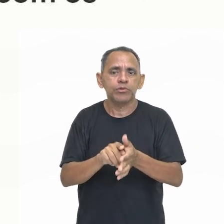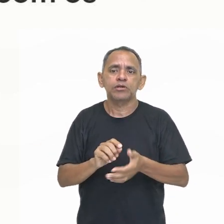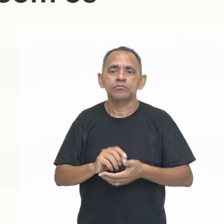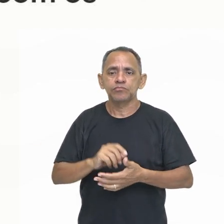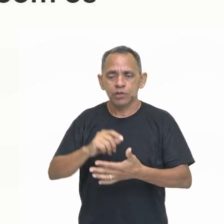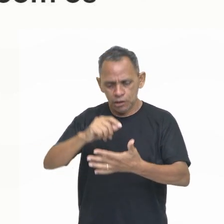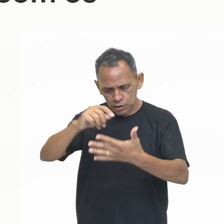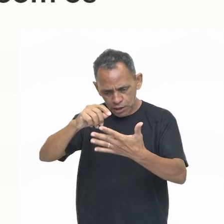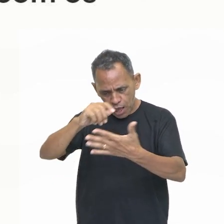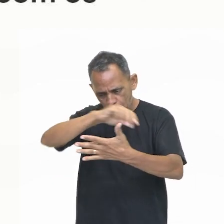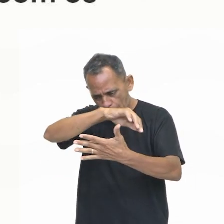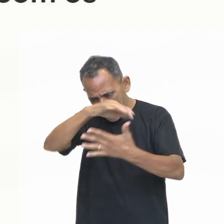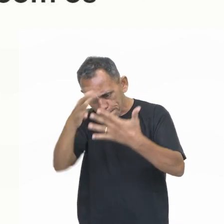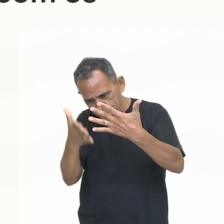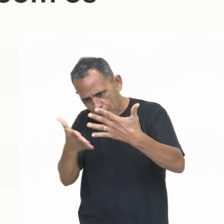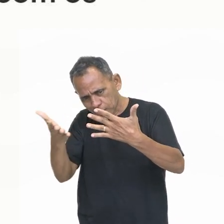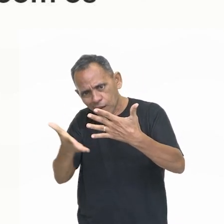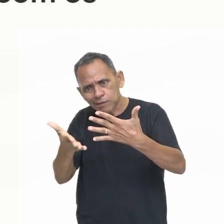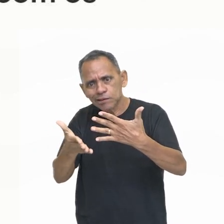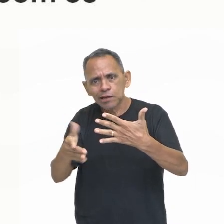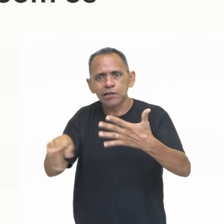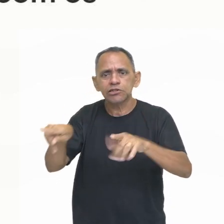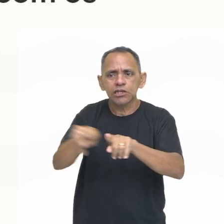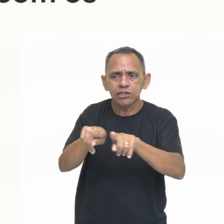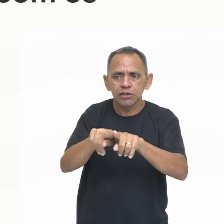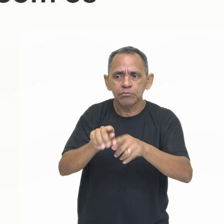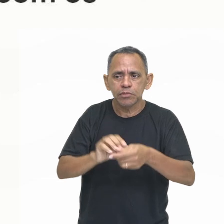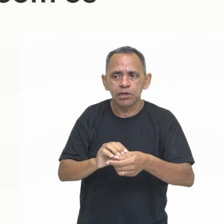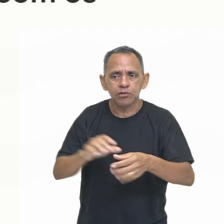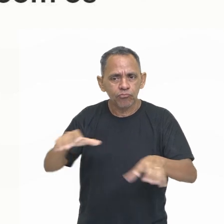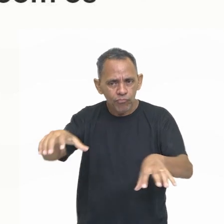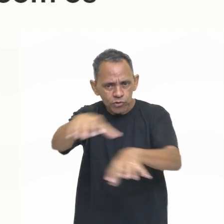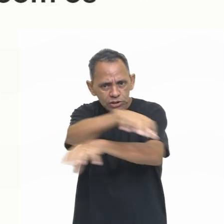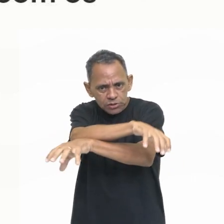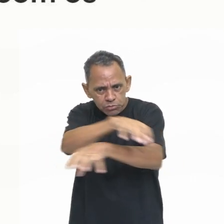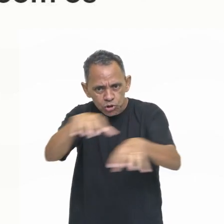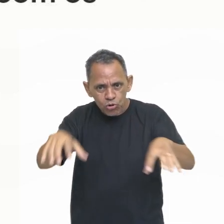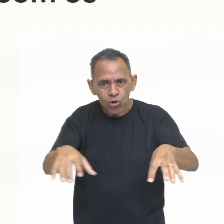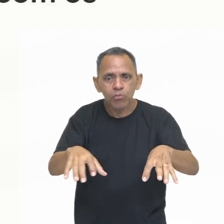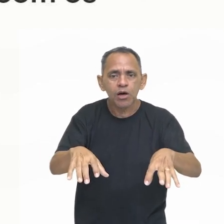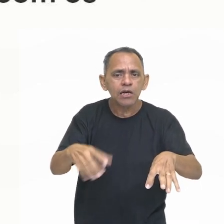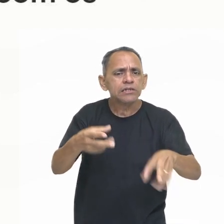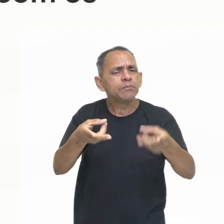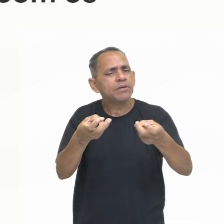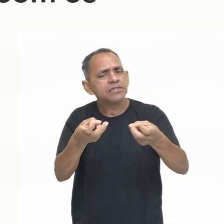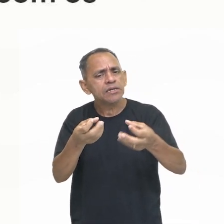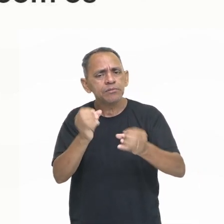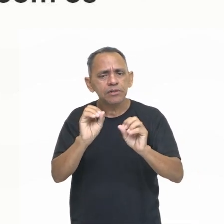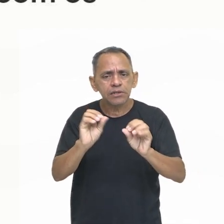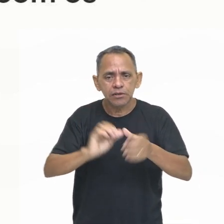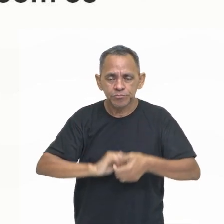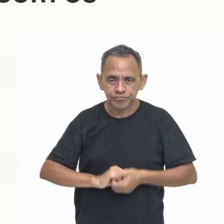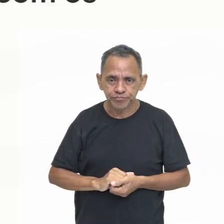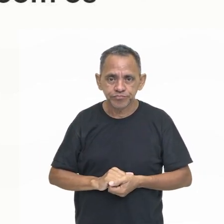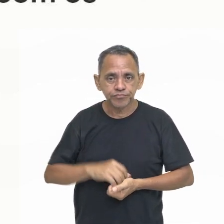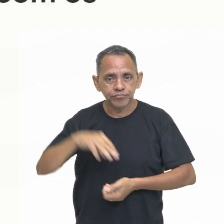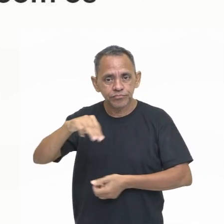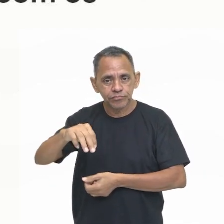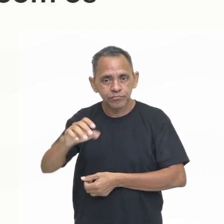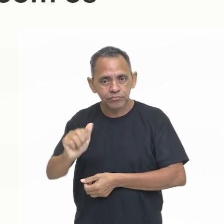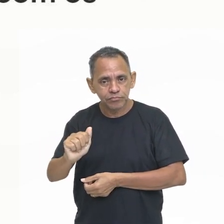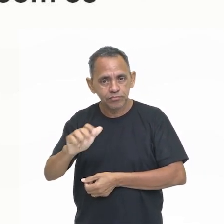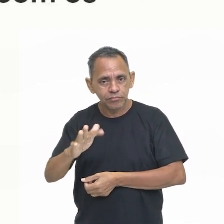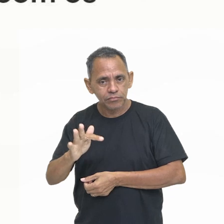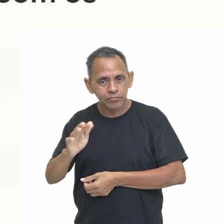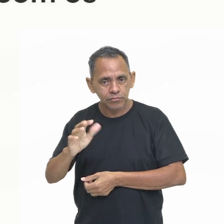Atlântica. E aí quando você para e pensa, né, você percebe que a Mata